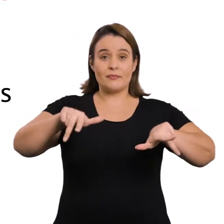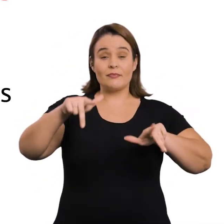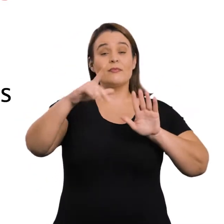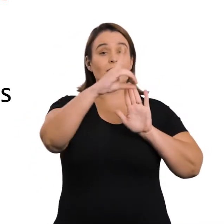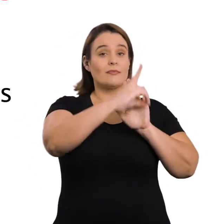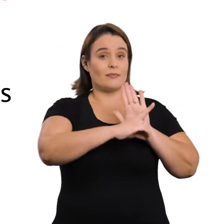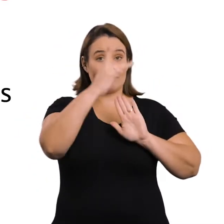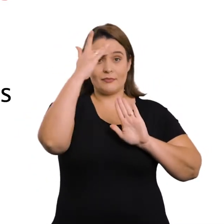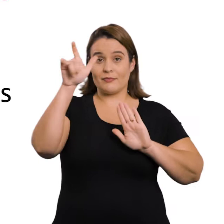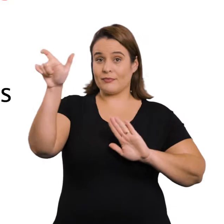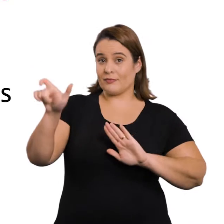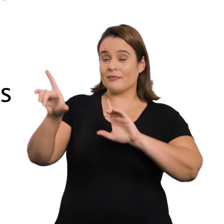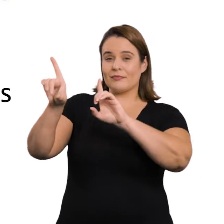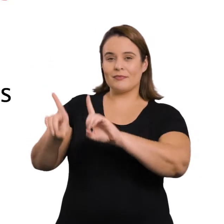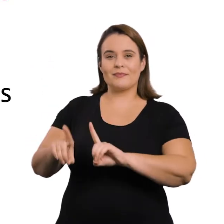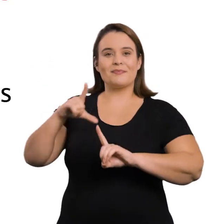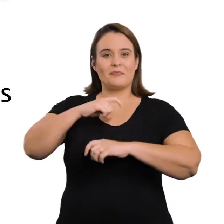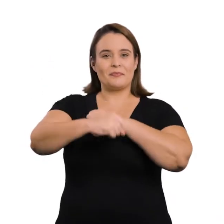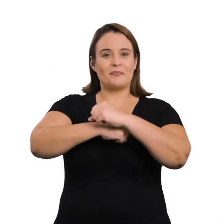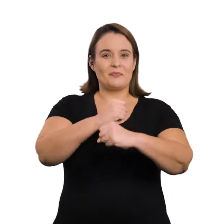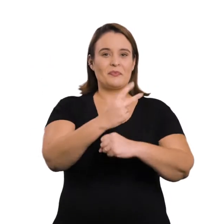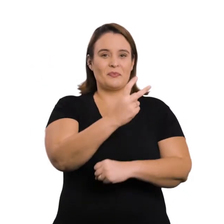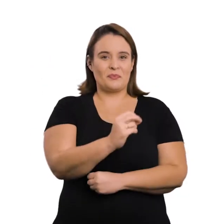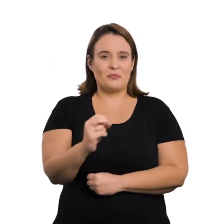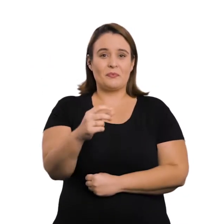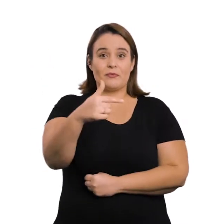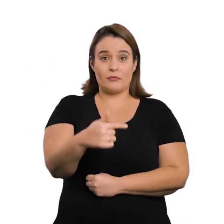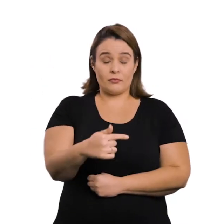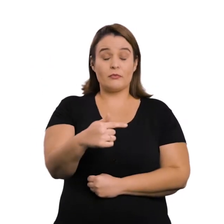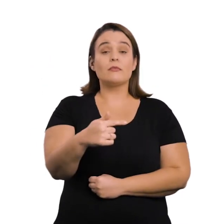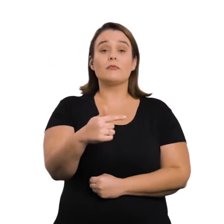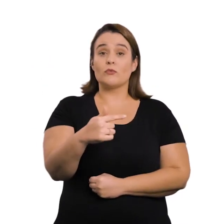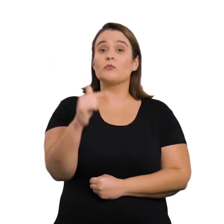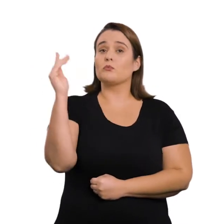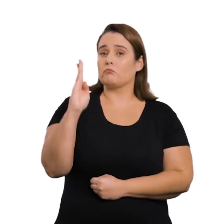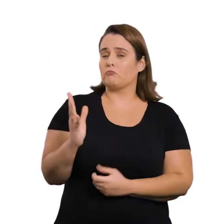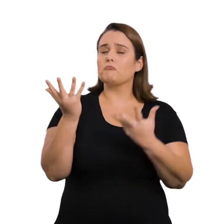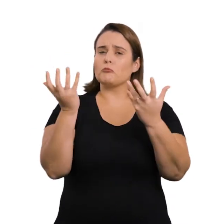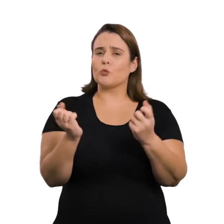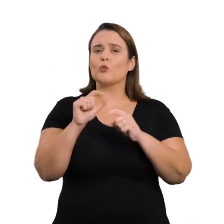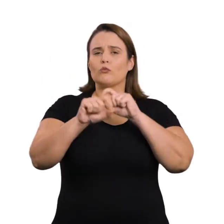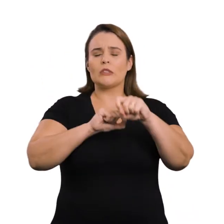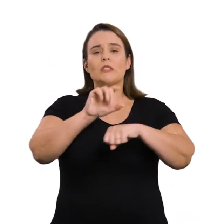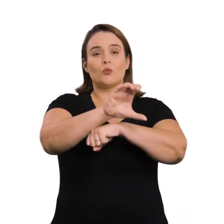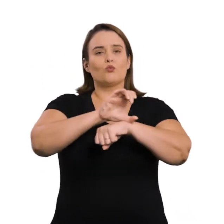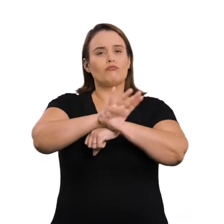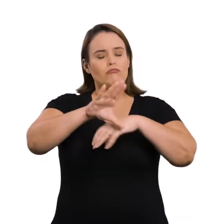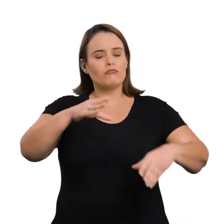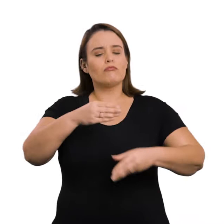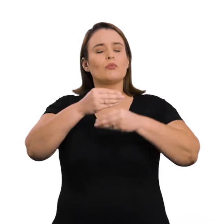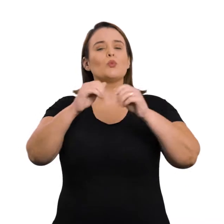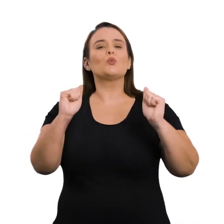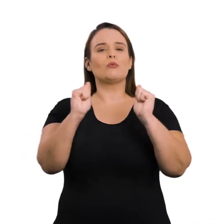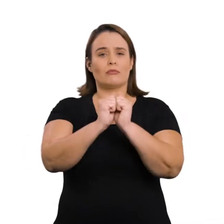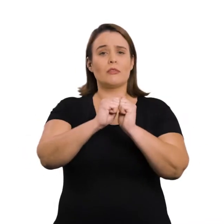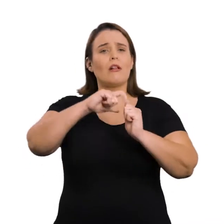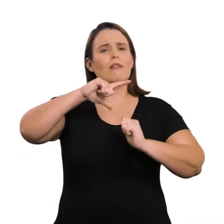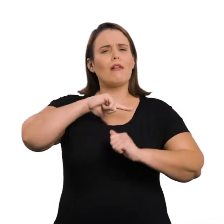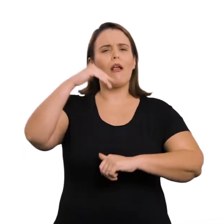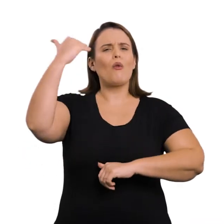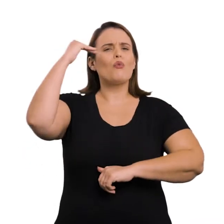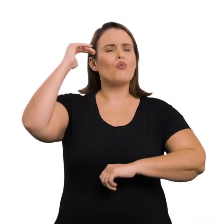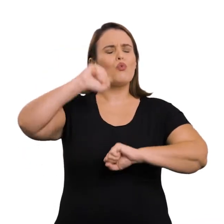da Pessoa com Deficiência, ONU 2007, ratificada pelo Brasil com status de Constituição, traz uma